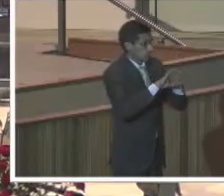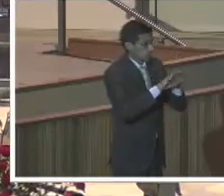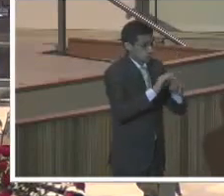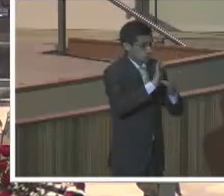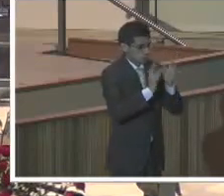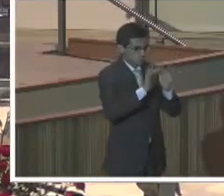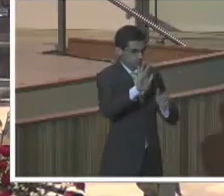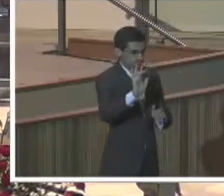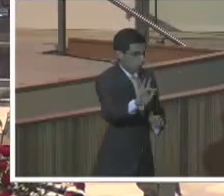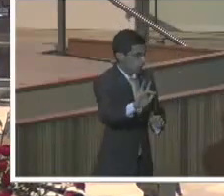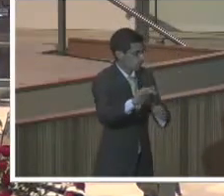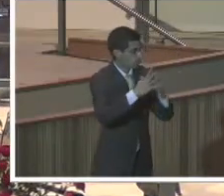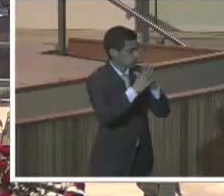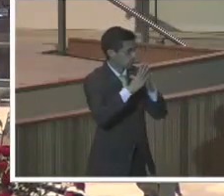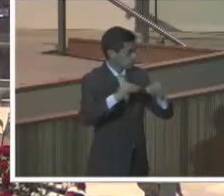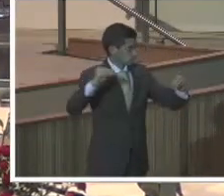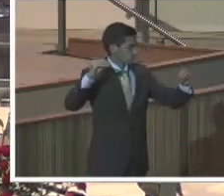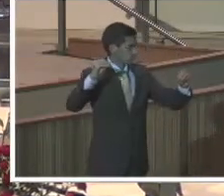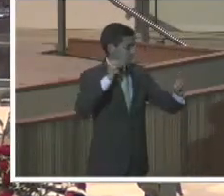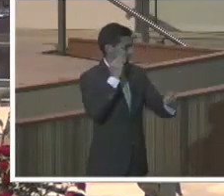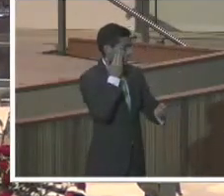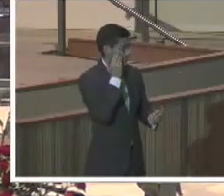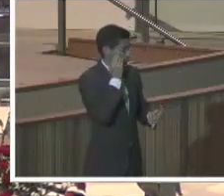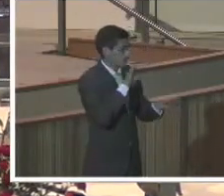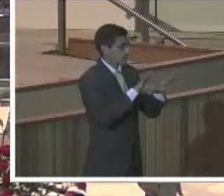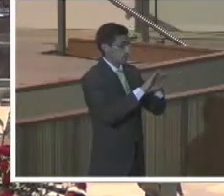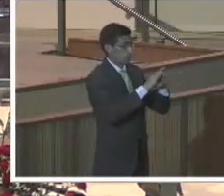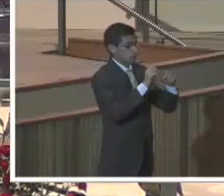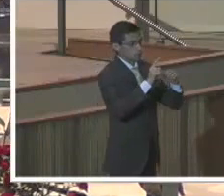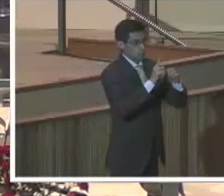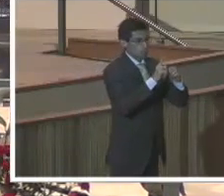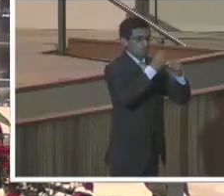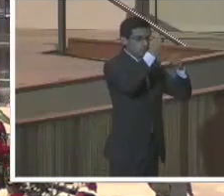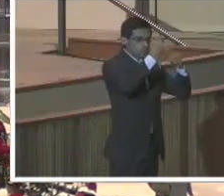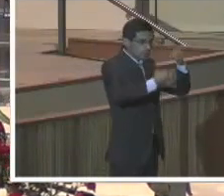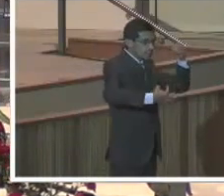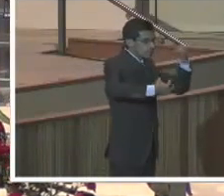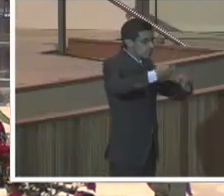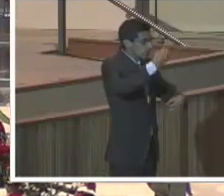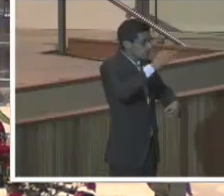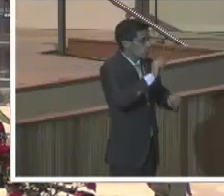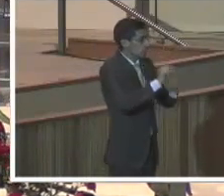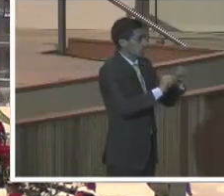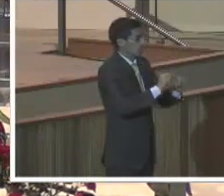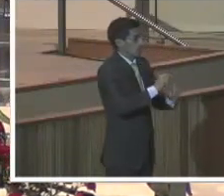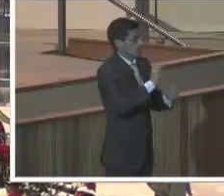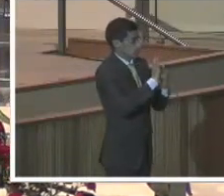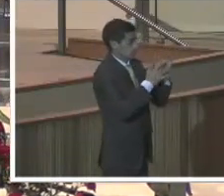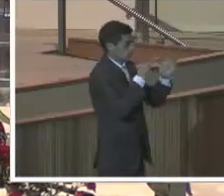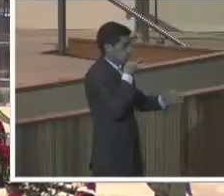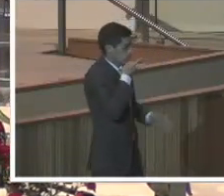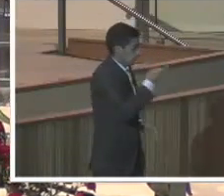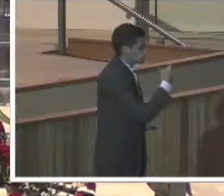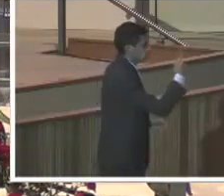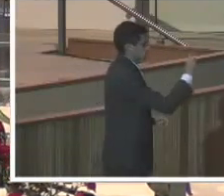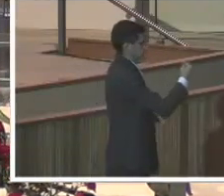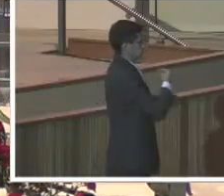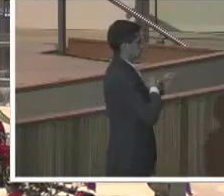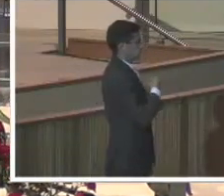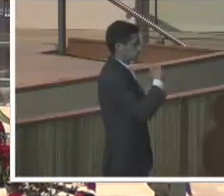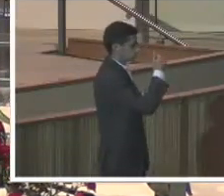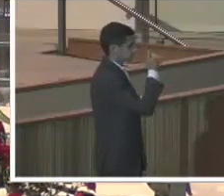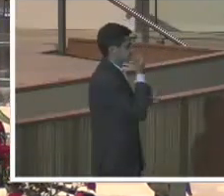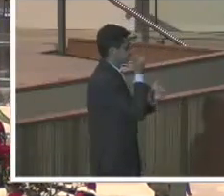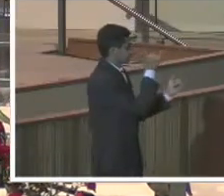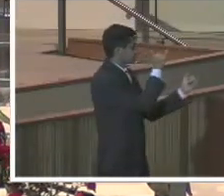que Jesus faz em Lucas 5, em que para ele poder fazer a cura, ele diz assim: os teus pecados são perdoados.